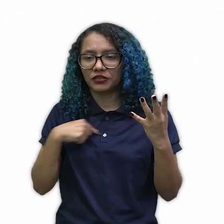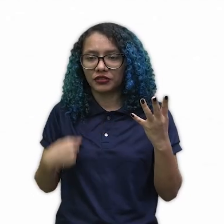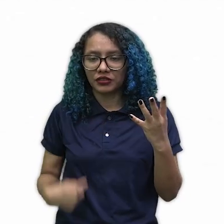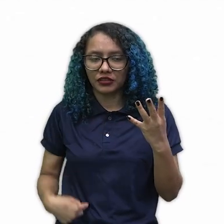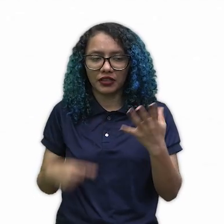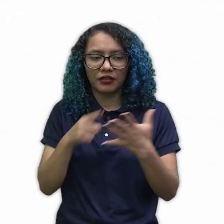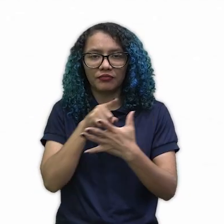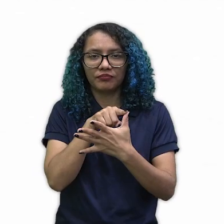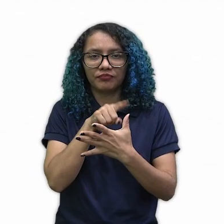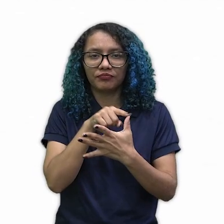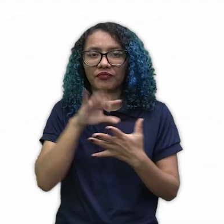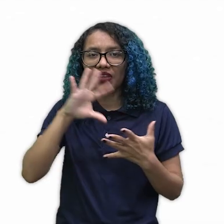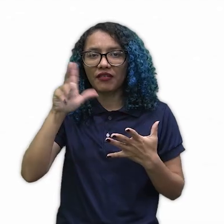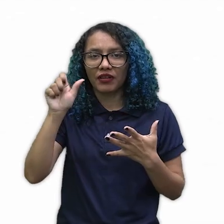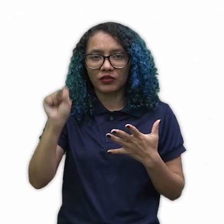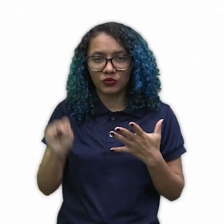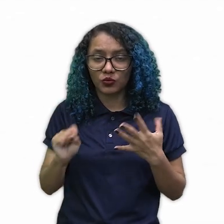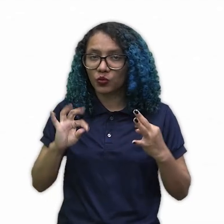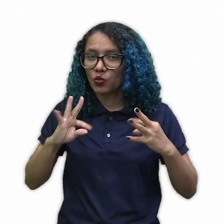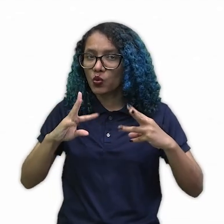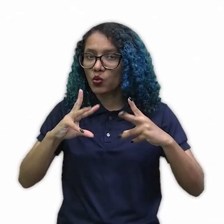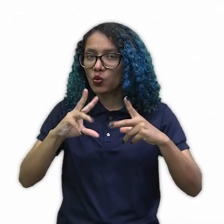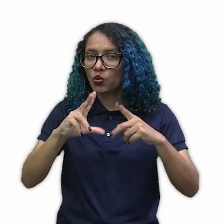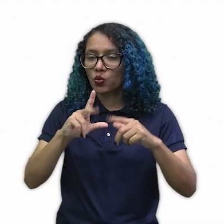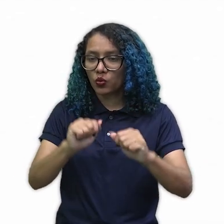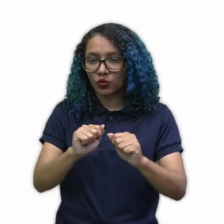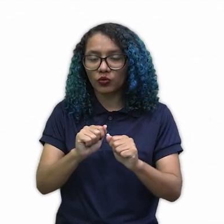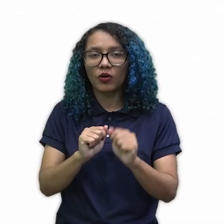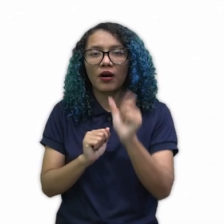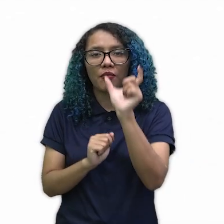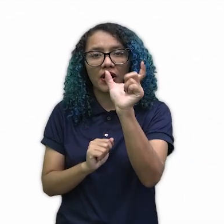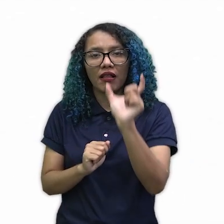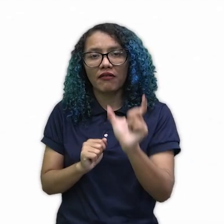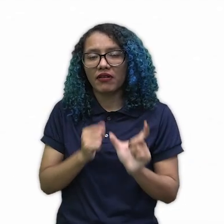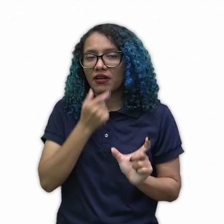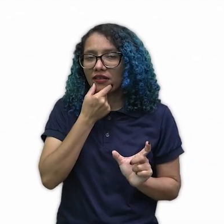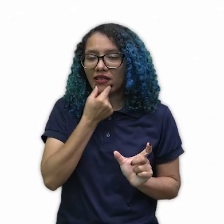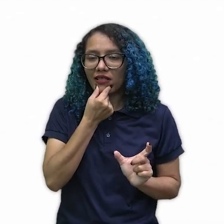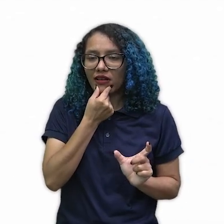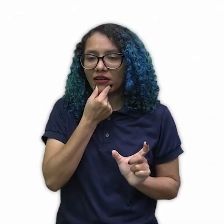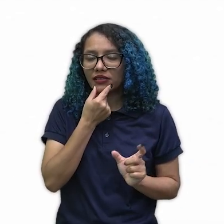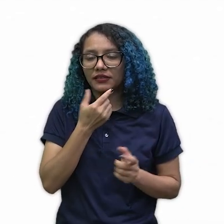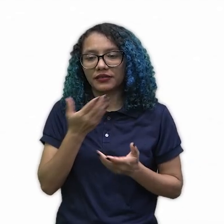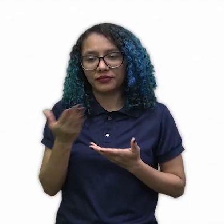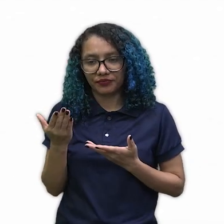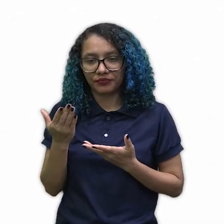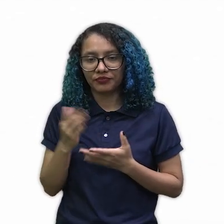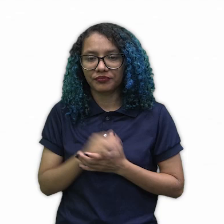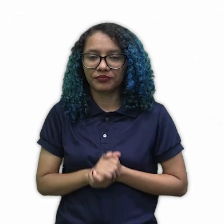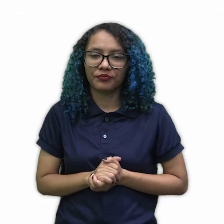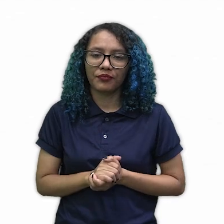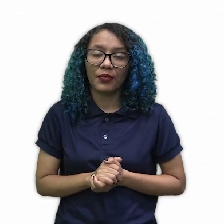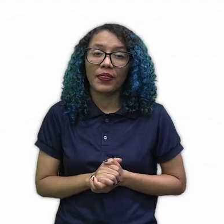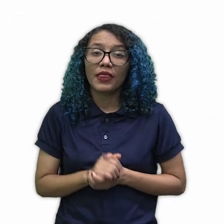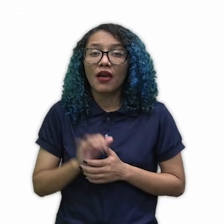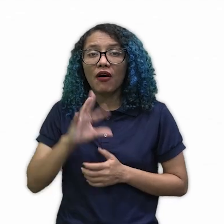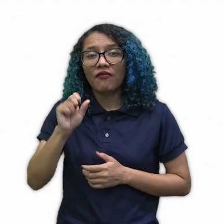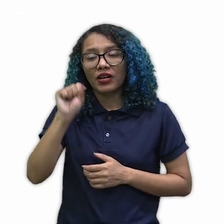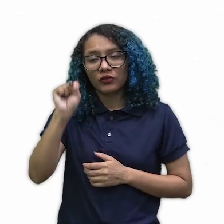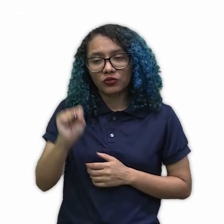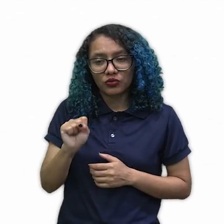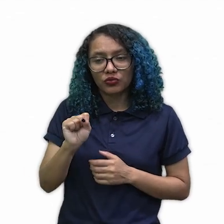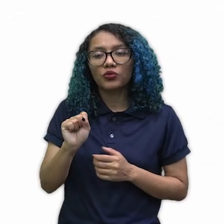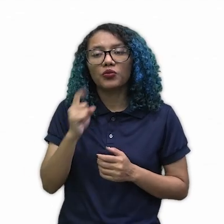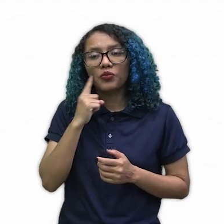Sul. Tudo em inglês, tá? Em inglês, África do Sul, South Africa. Por isso que ficou conhecido como o